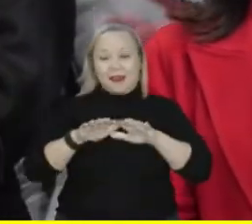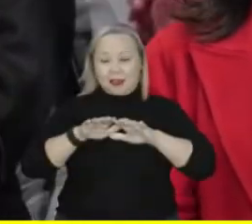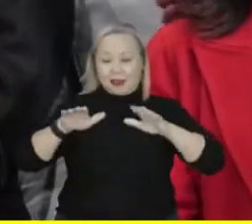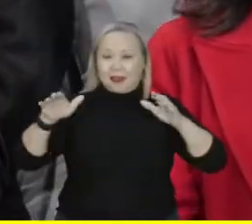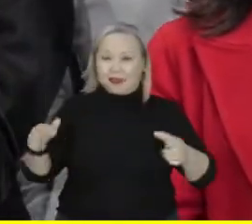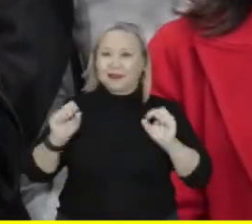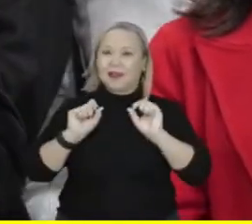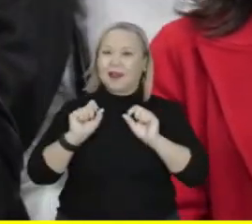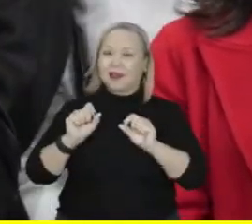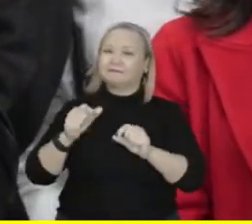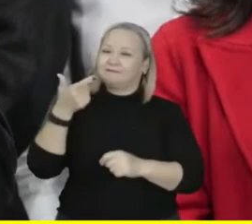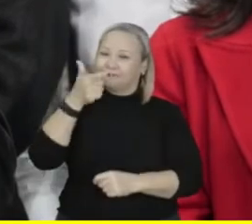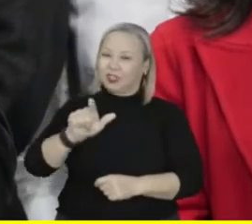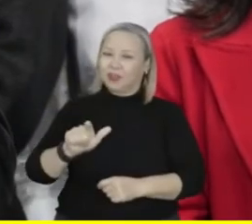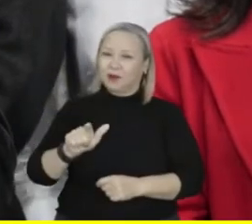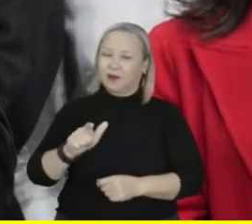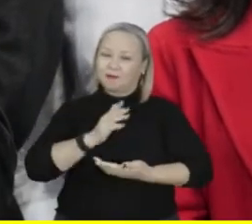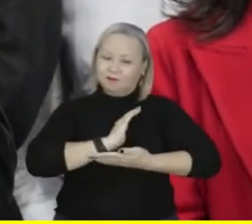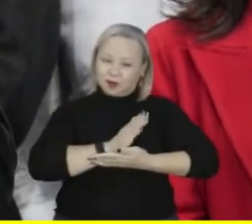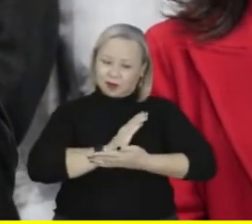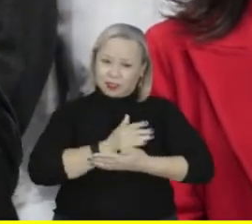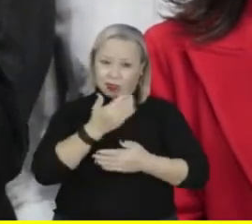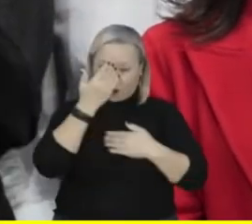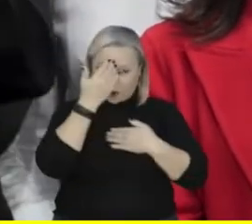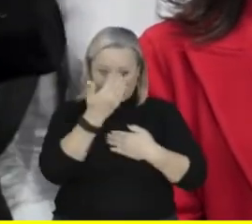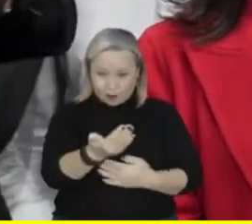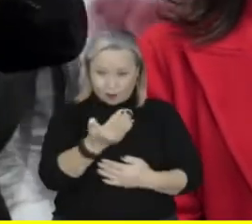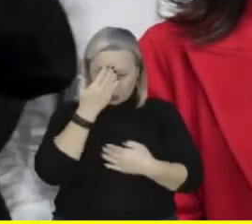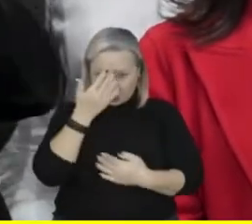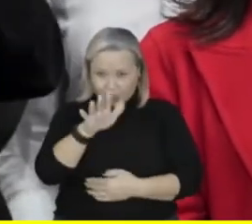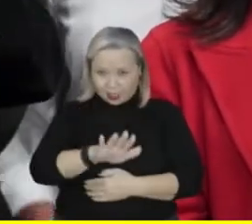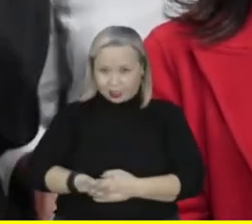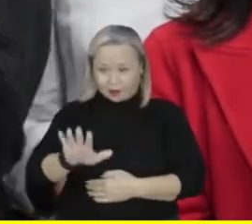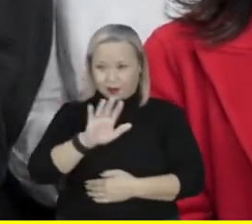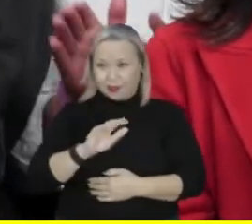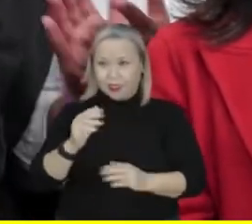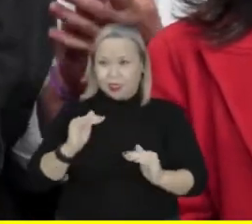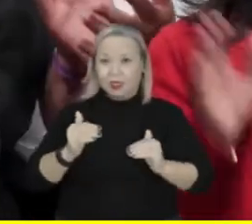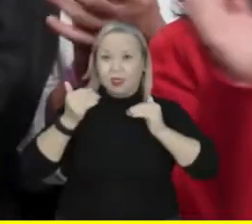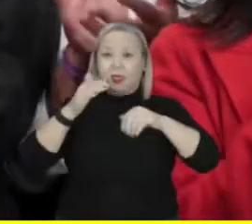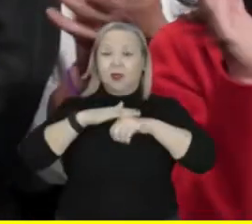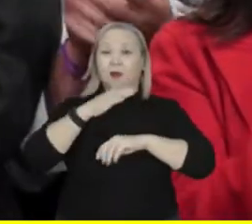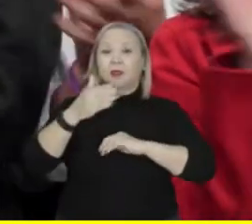gente de coração obrigado a vocês e sobretudo obrigado